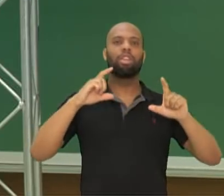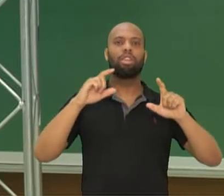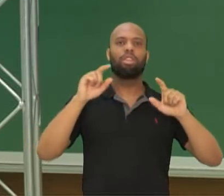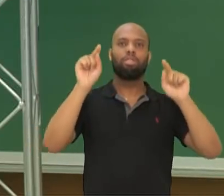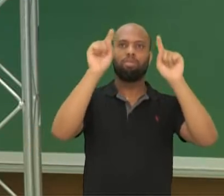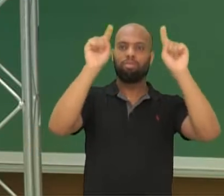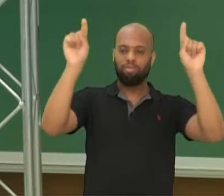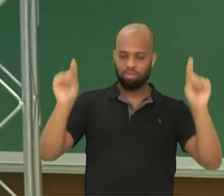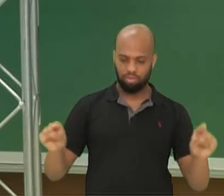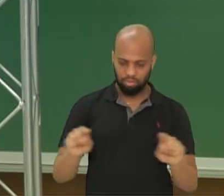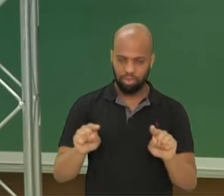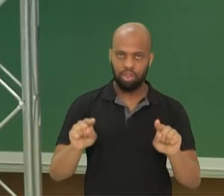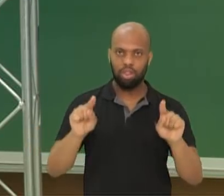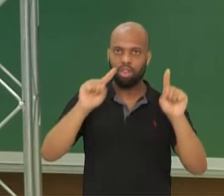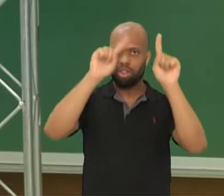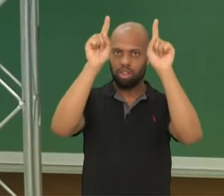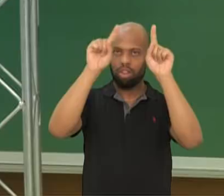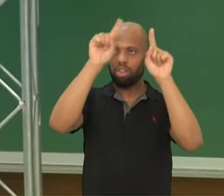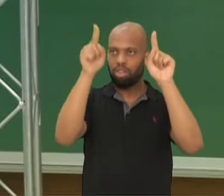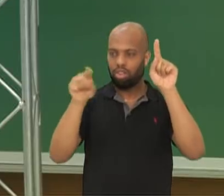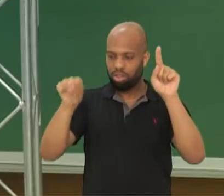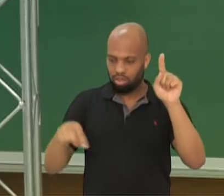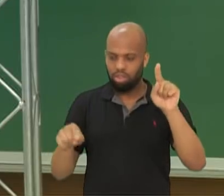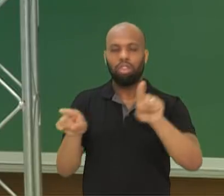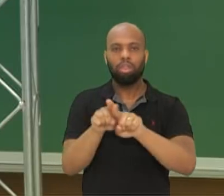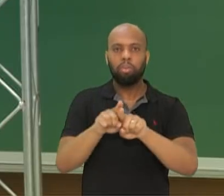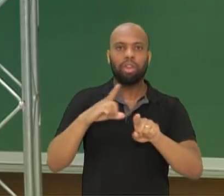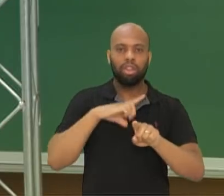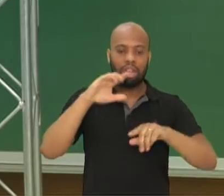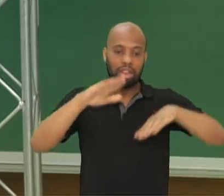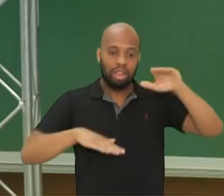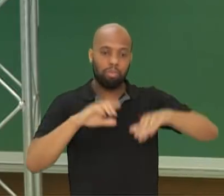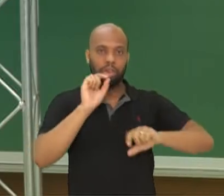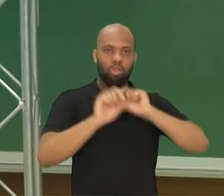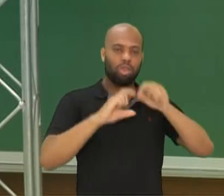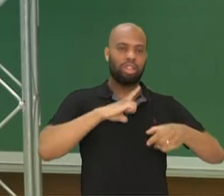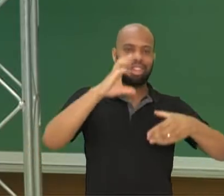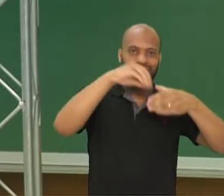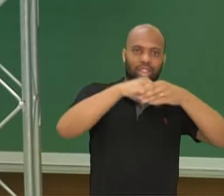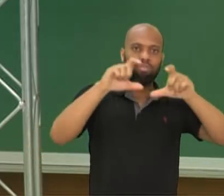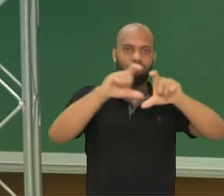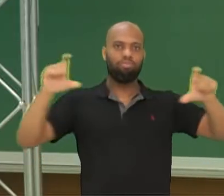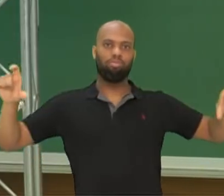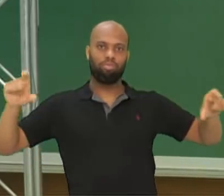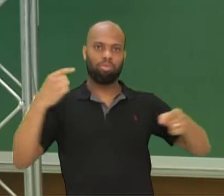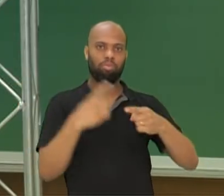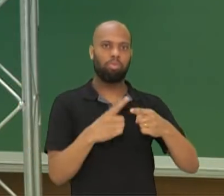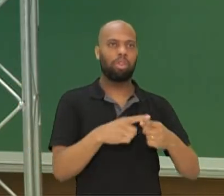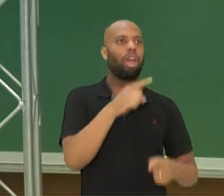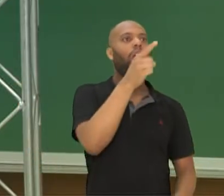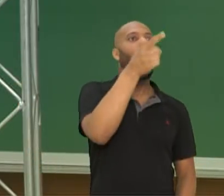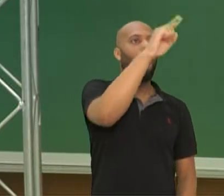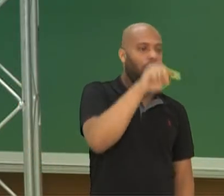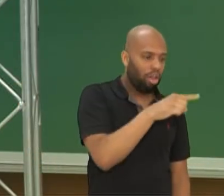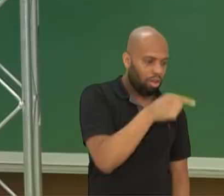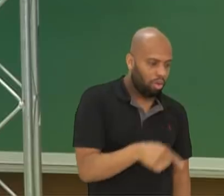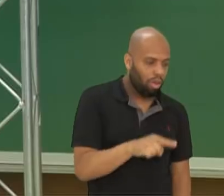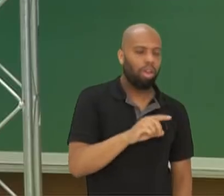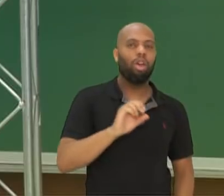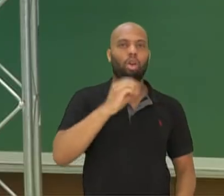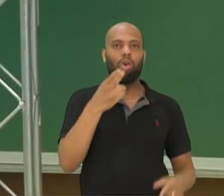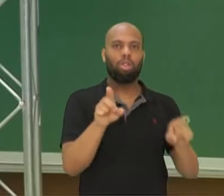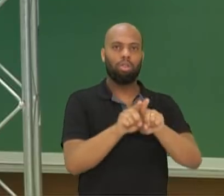colchetes, tem chaves, às vezes que numa expressão numérica você precisa dar atenção que está dentro do parênteses, isso. As duas coisas andam em paralelo, né?